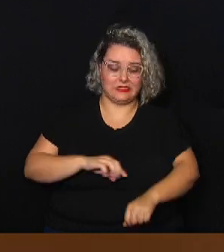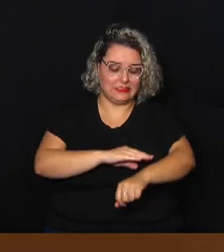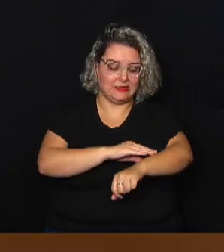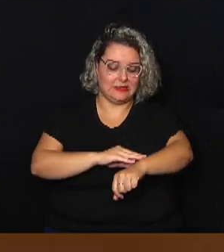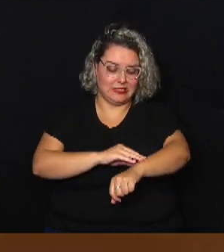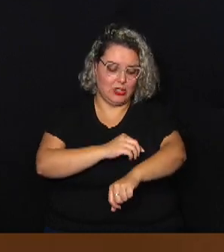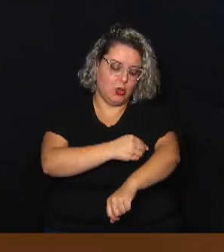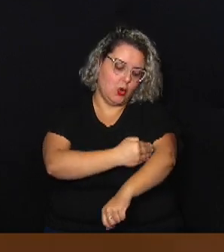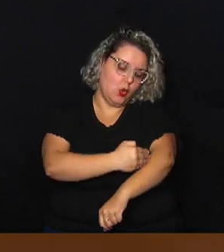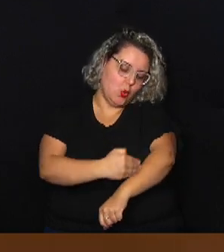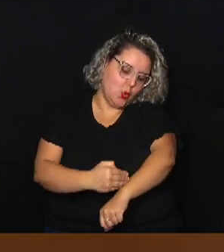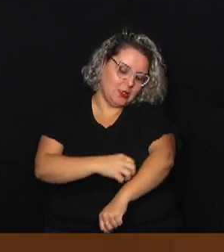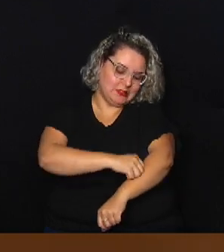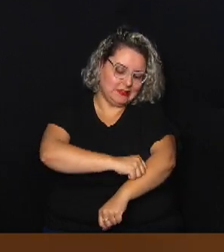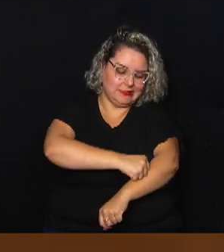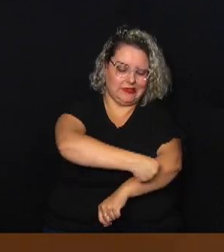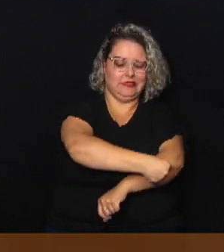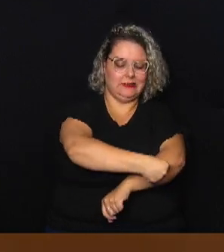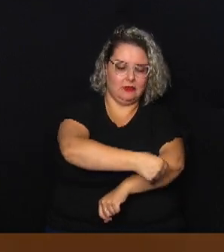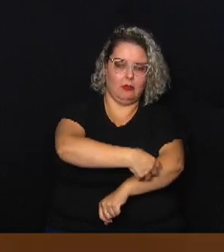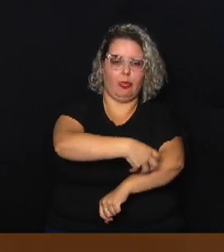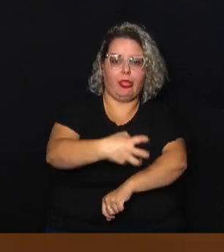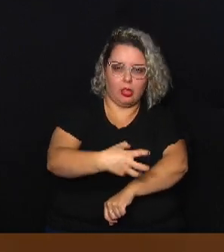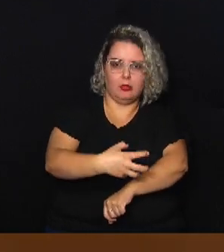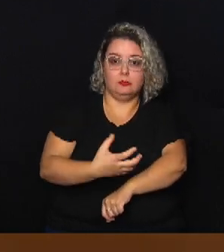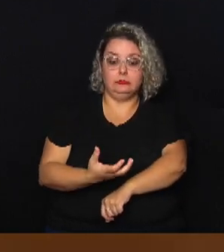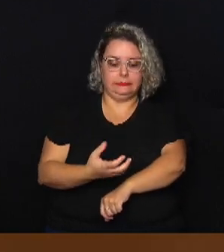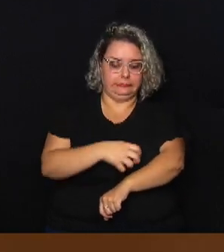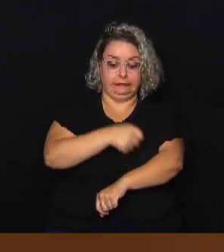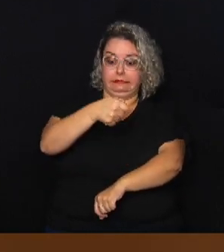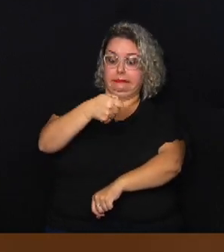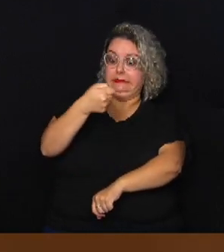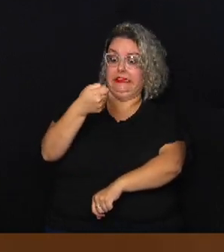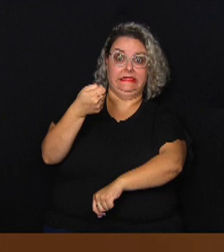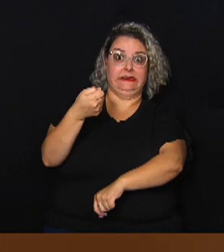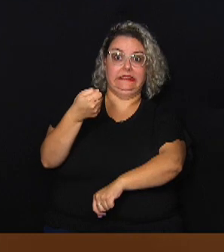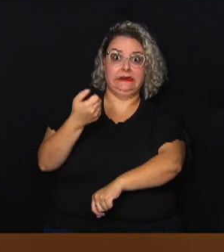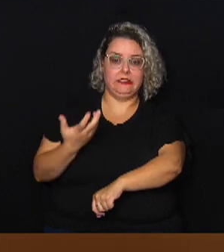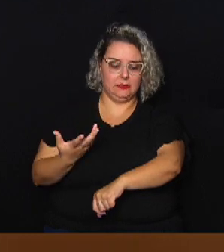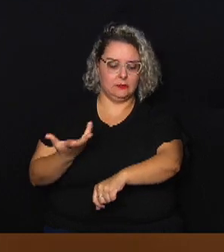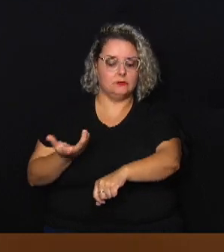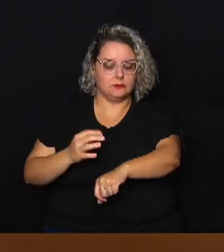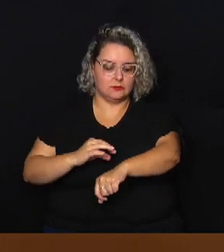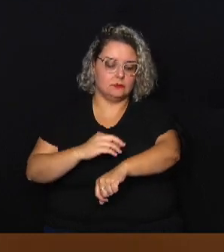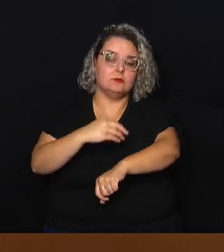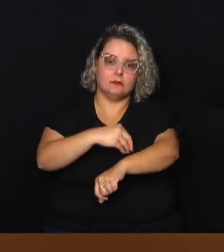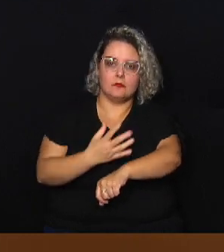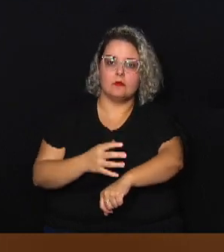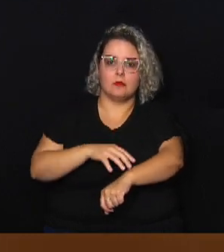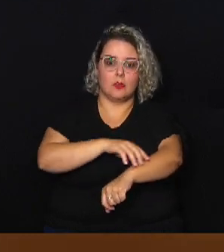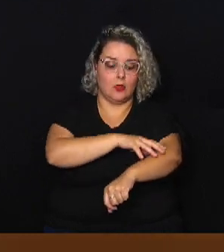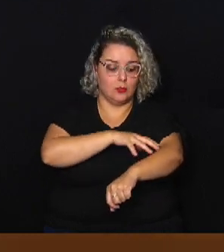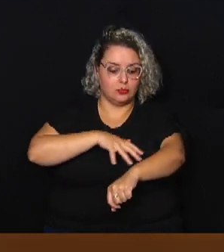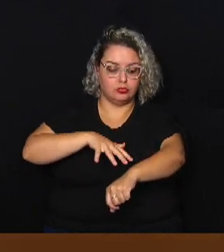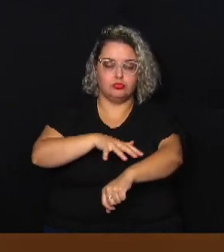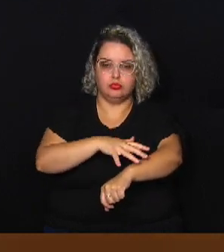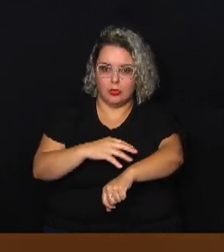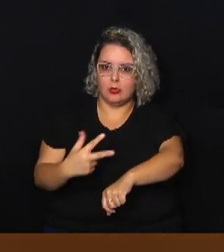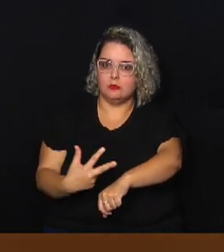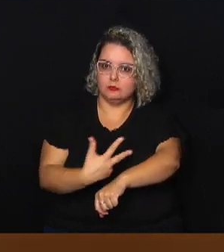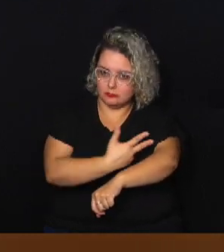a gente puxou e descolou. A gente pode ter deiscências de pontos, ou seja, são grandes áreas que a gente